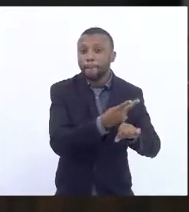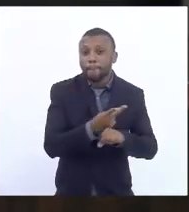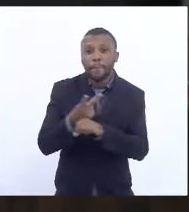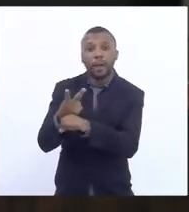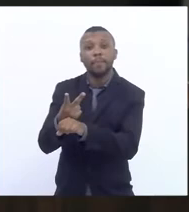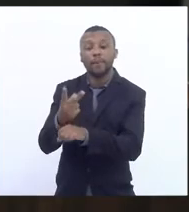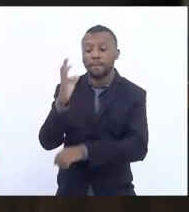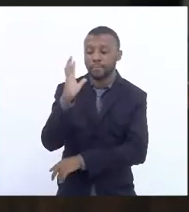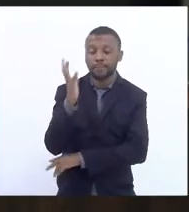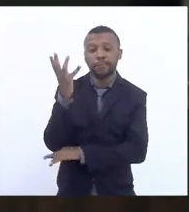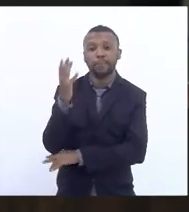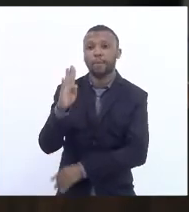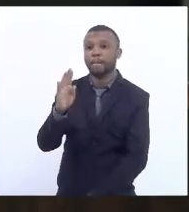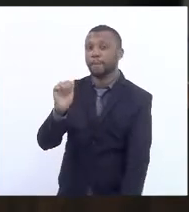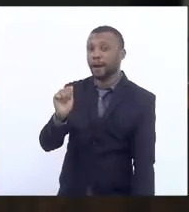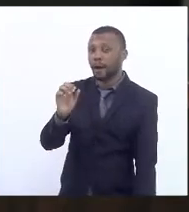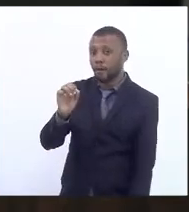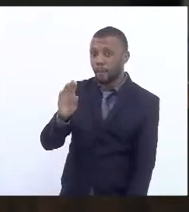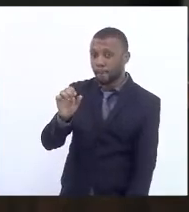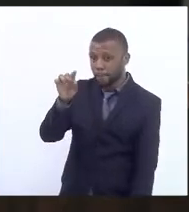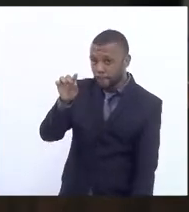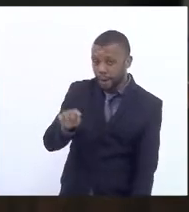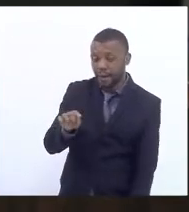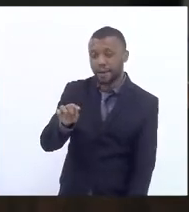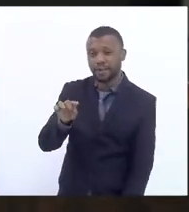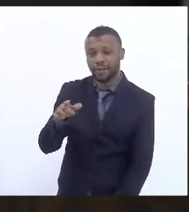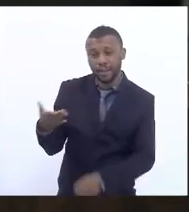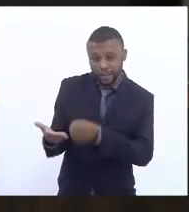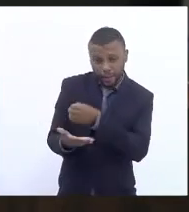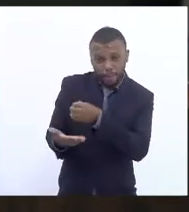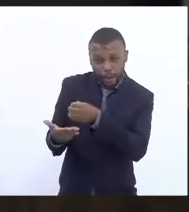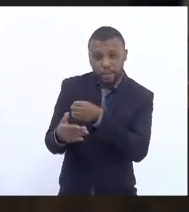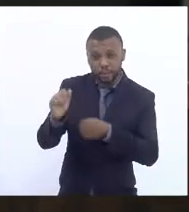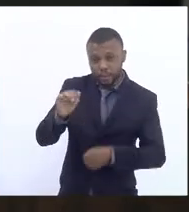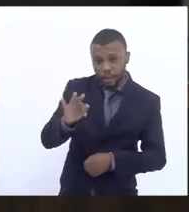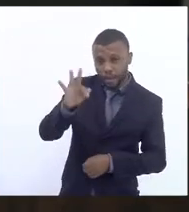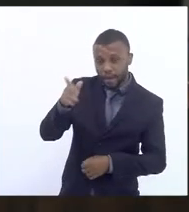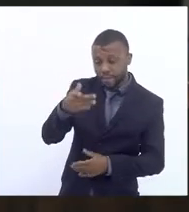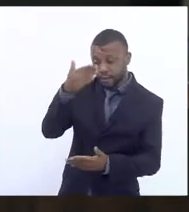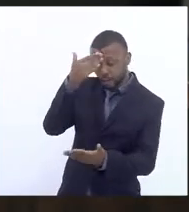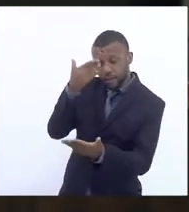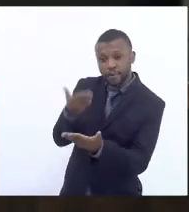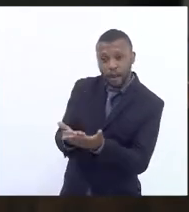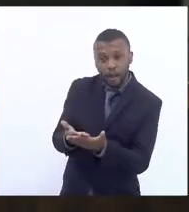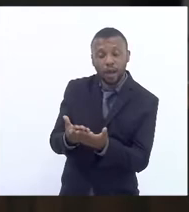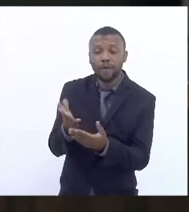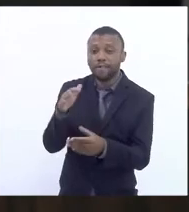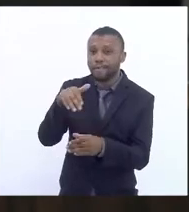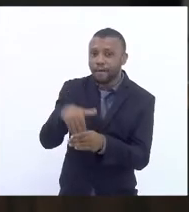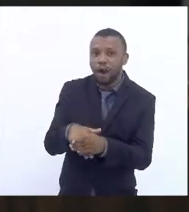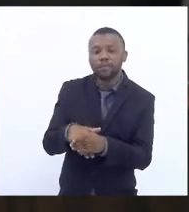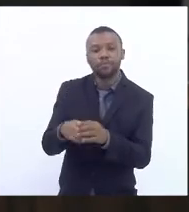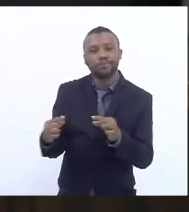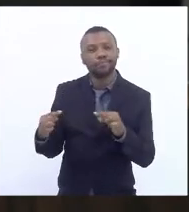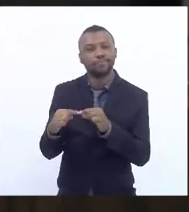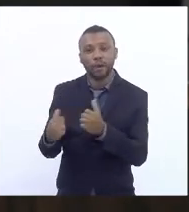simboliza as raízes de fé africana. Da mesa diretora, deputado Deodalto, voto é favorável. Em discussão. Não havendo